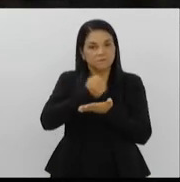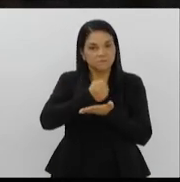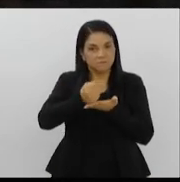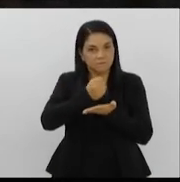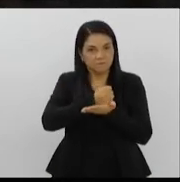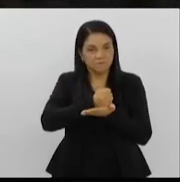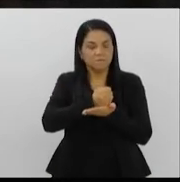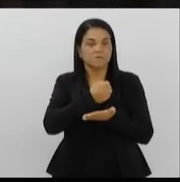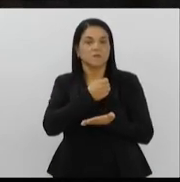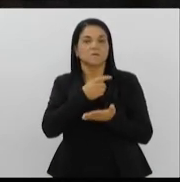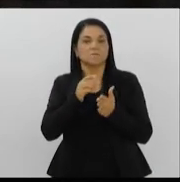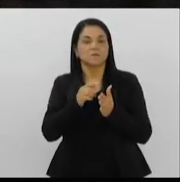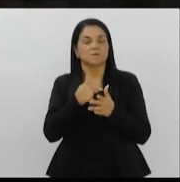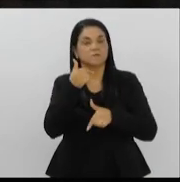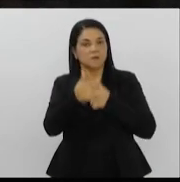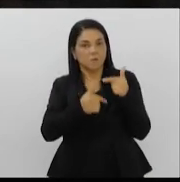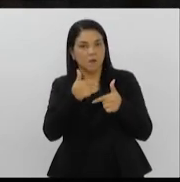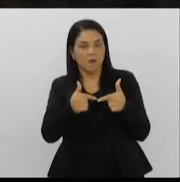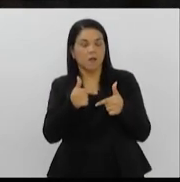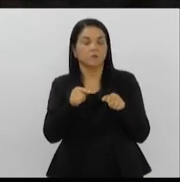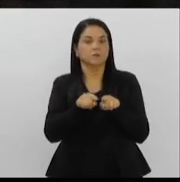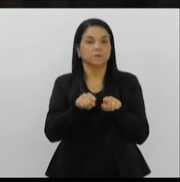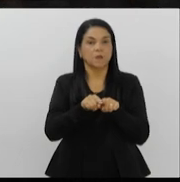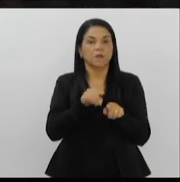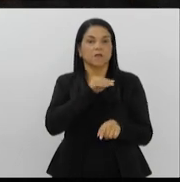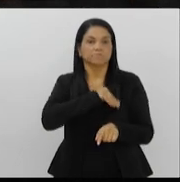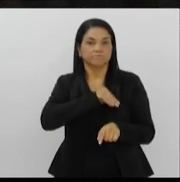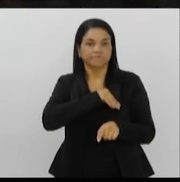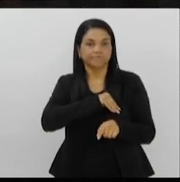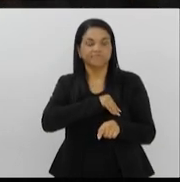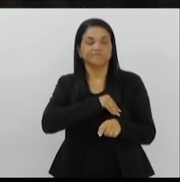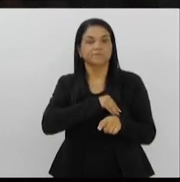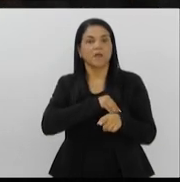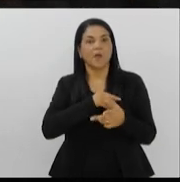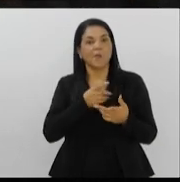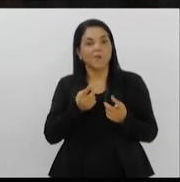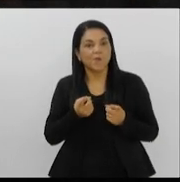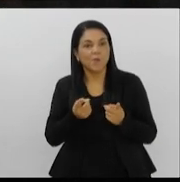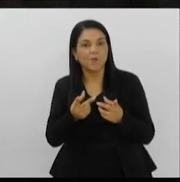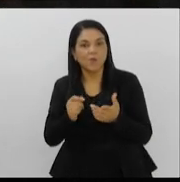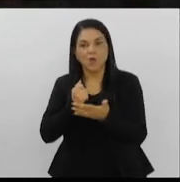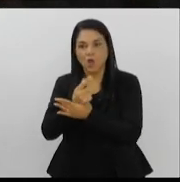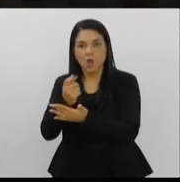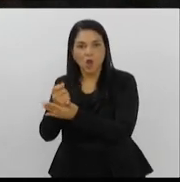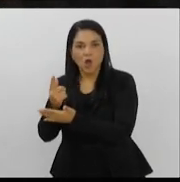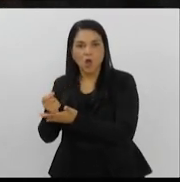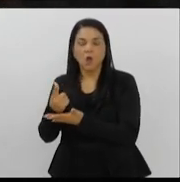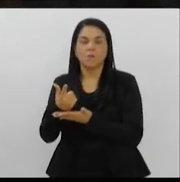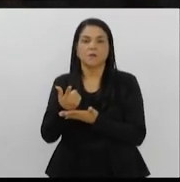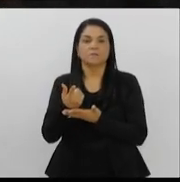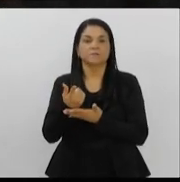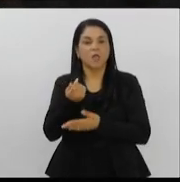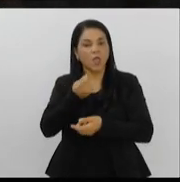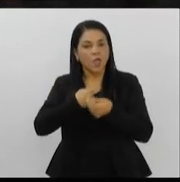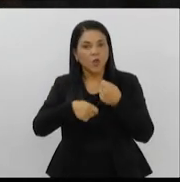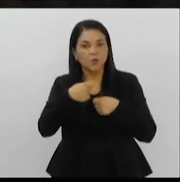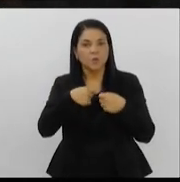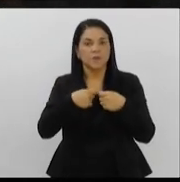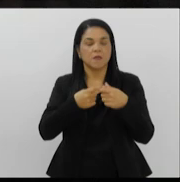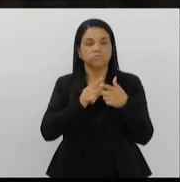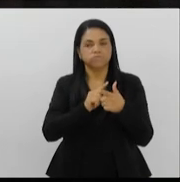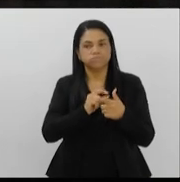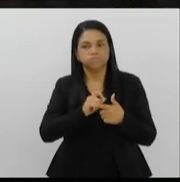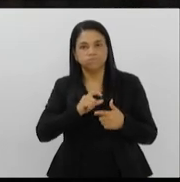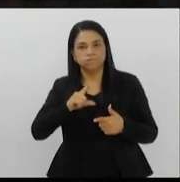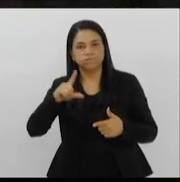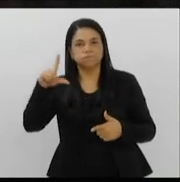ele aumenta, e quando o consumo aumenta, o Estado, o poder público, passa a contar